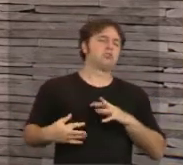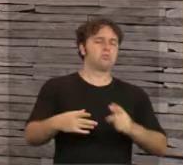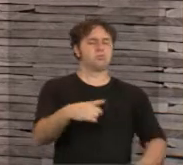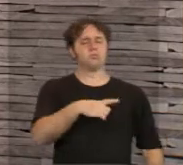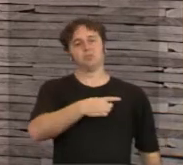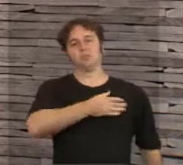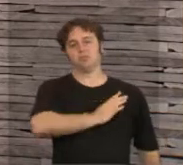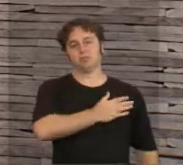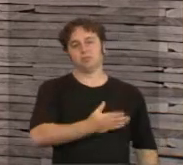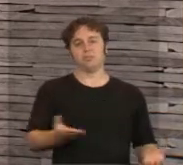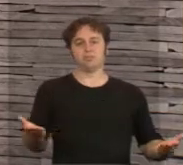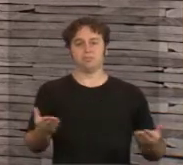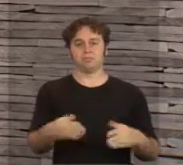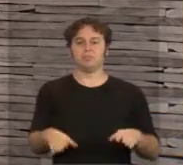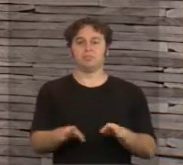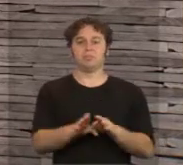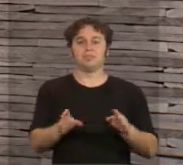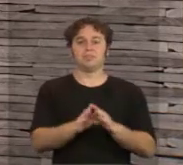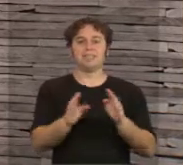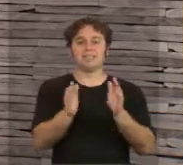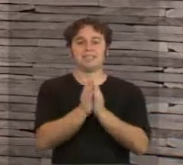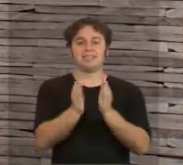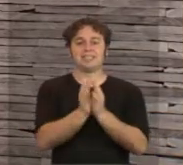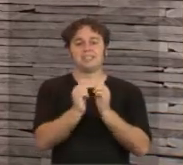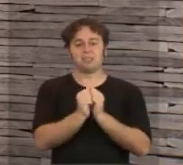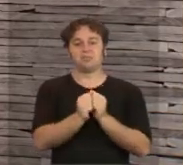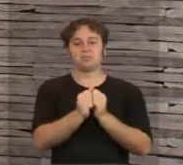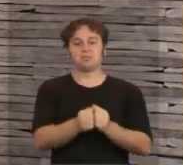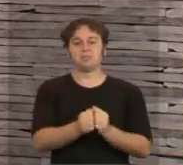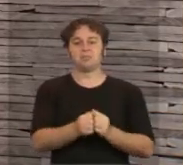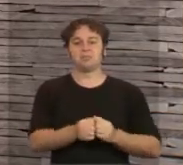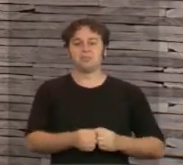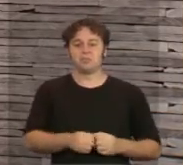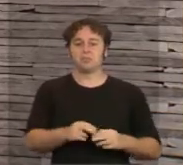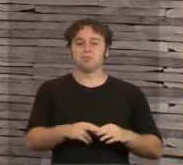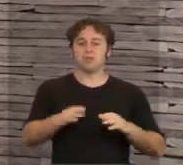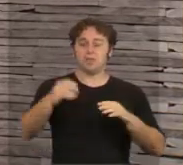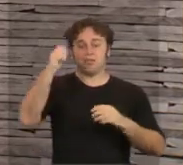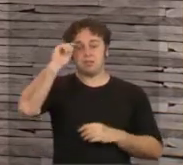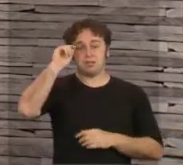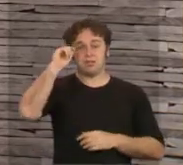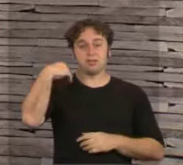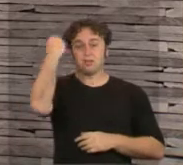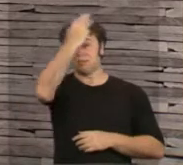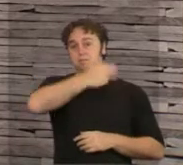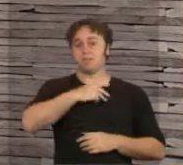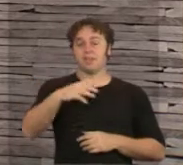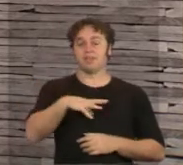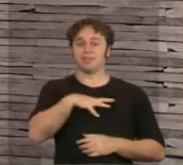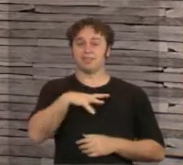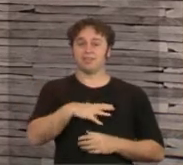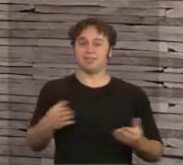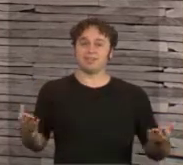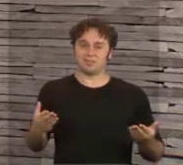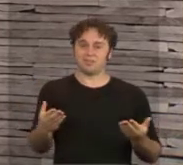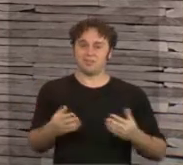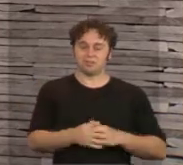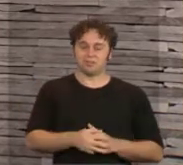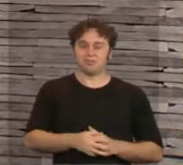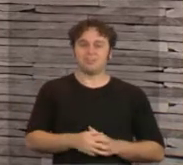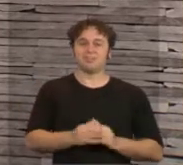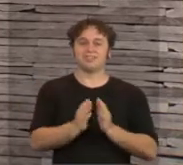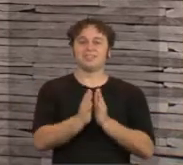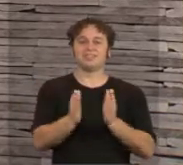traz no seu íntimo do coração, agora apresentamos ao Pai, diante da imagem de Nossa Senhora de Fátima e de Santo Isidoro de